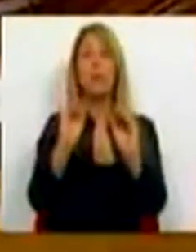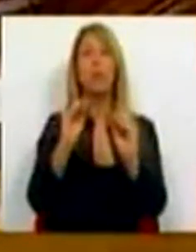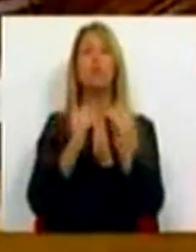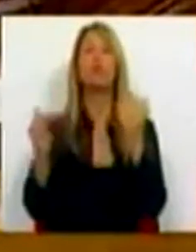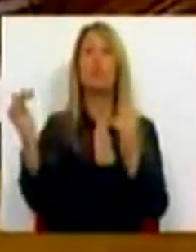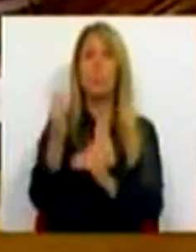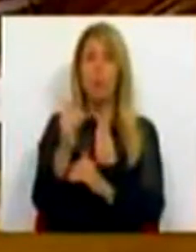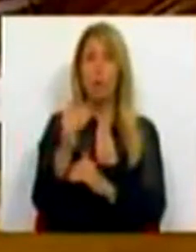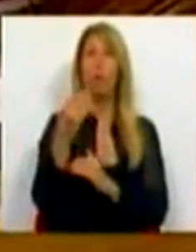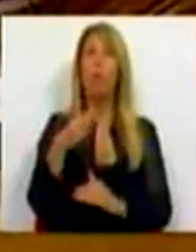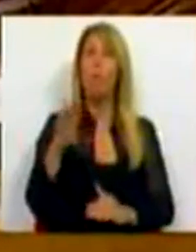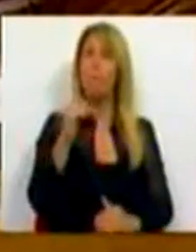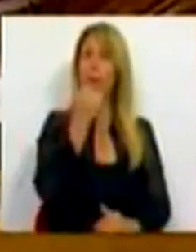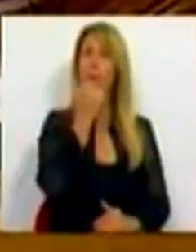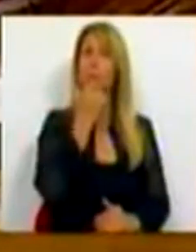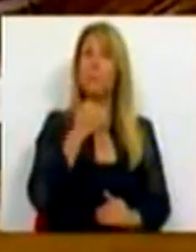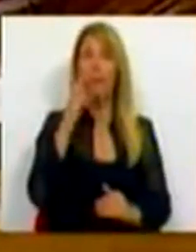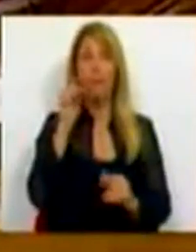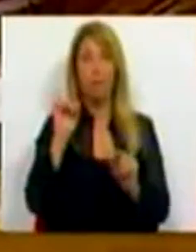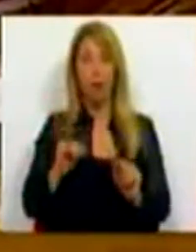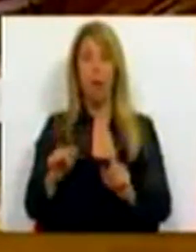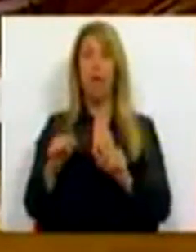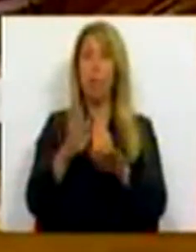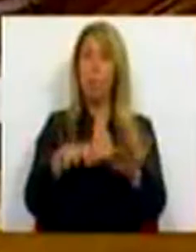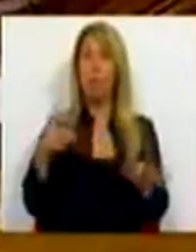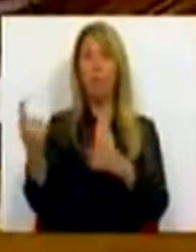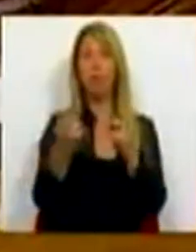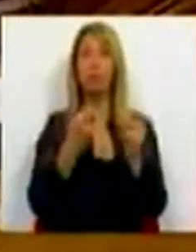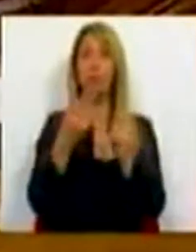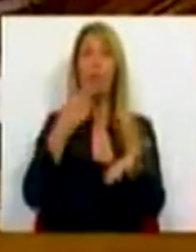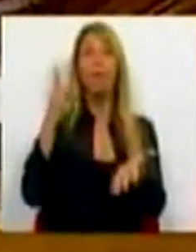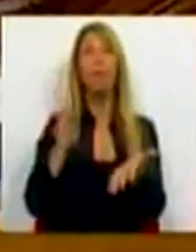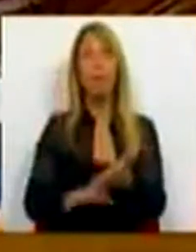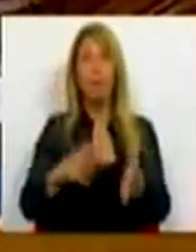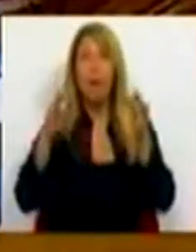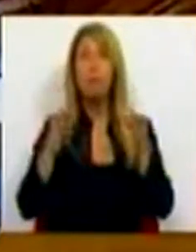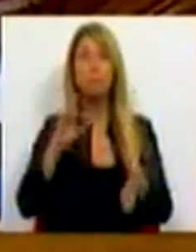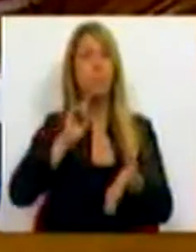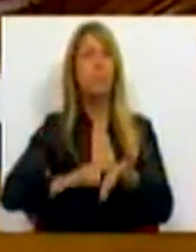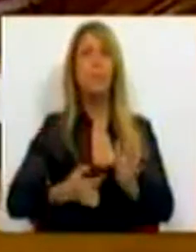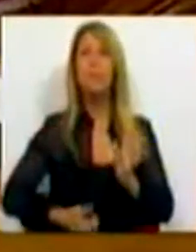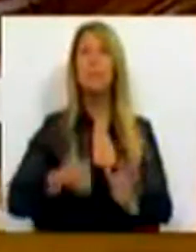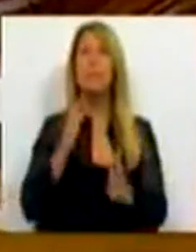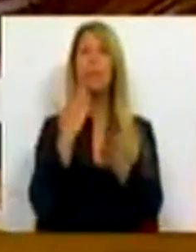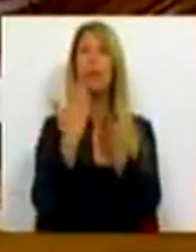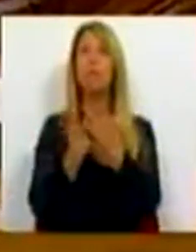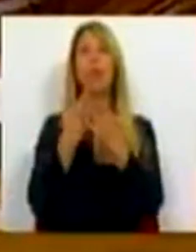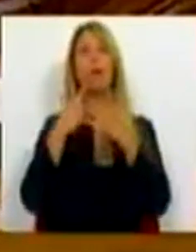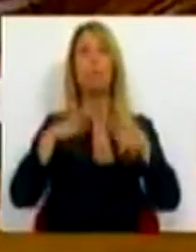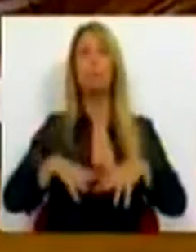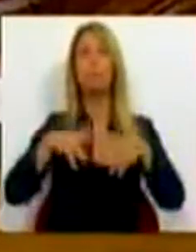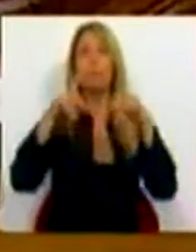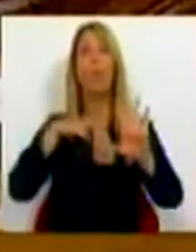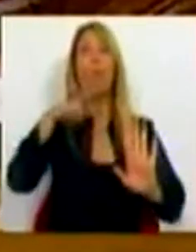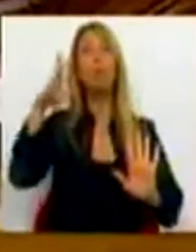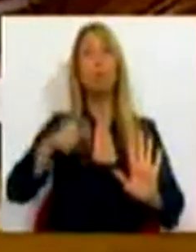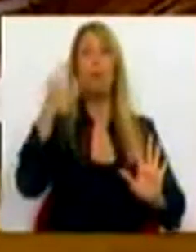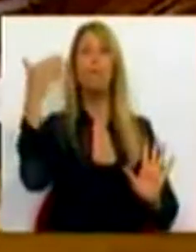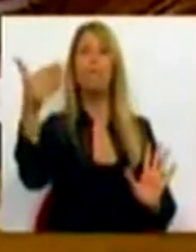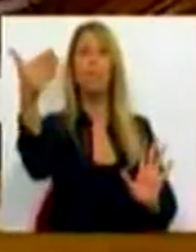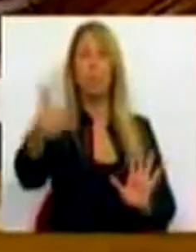Socialista regozija-se por ver discutida no Parlamento uma realidade absolutamente imprescindível para a construção do Portugal